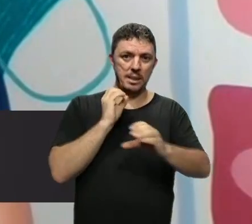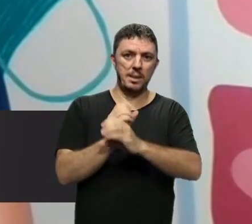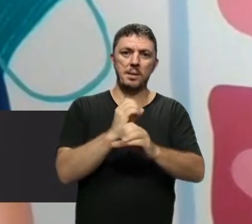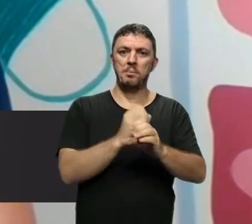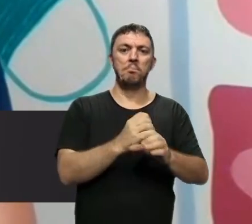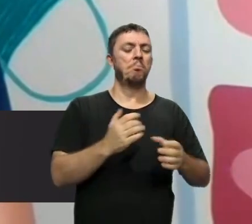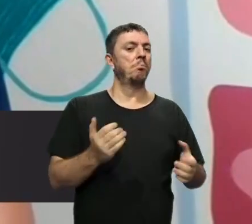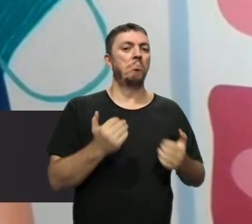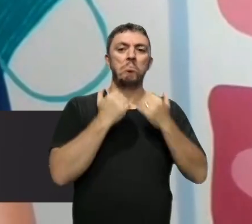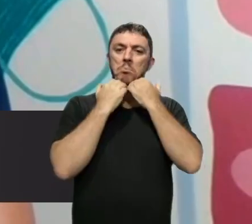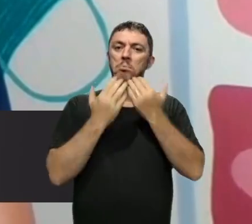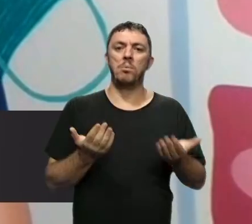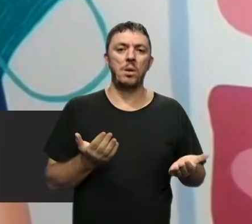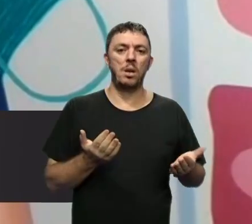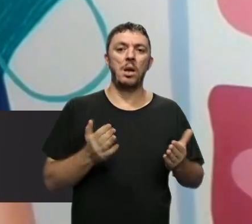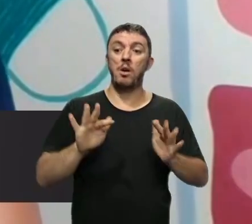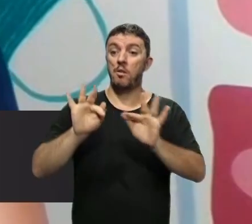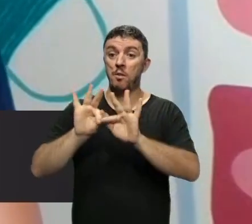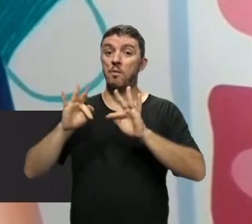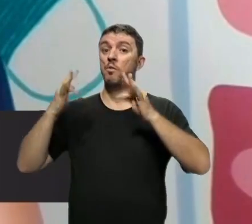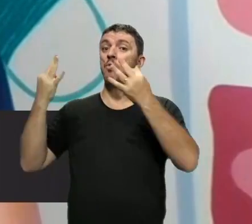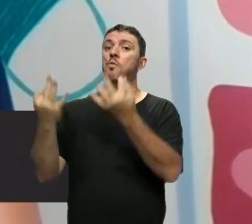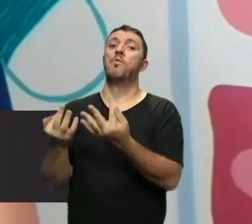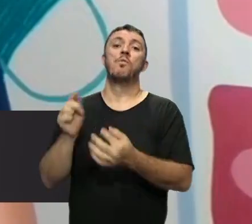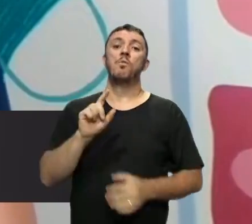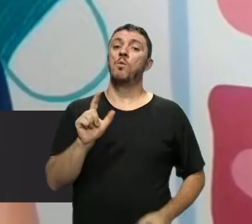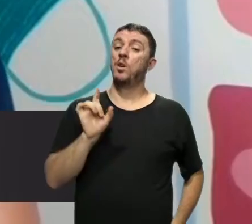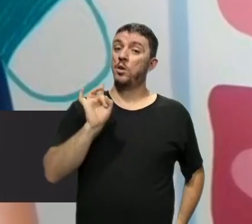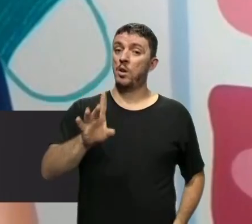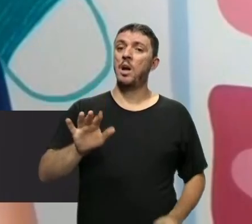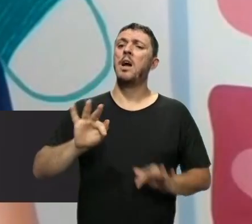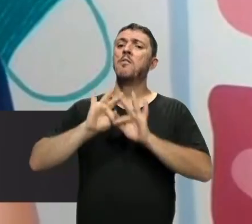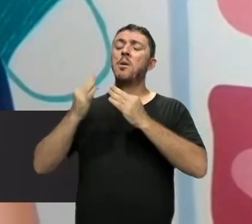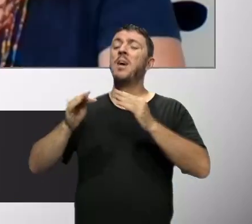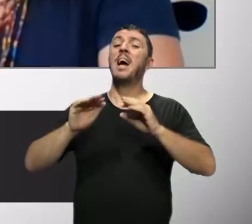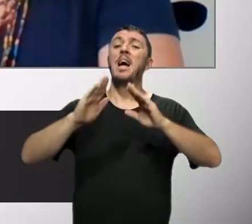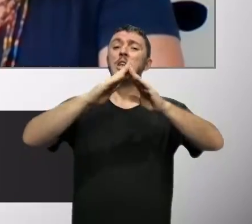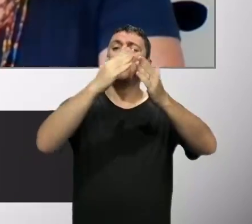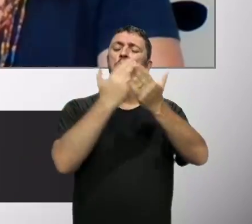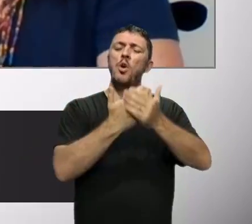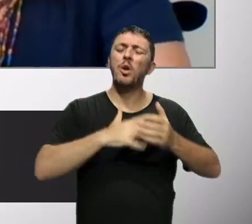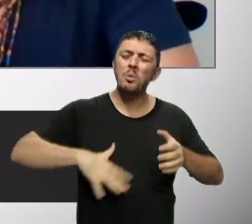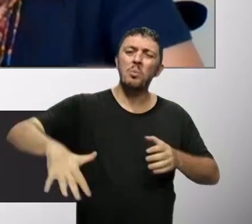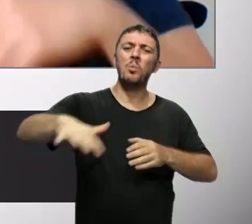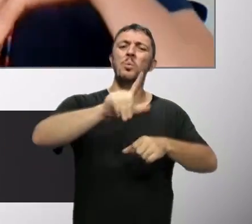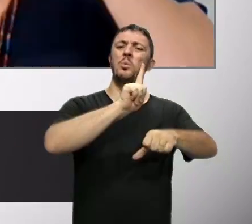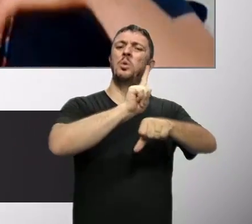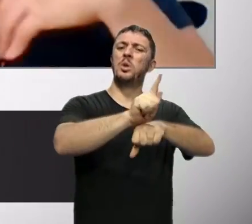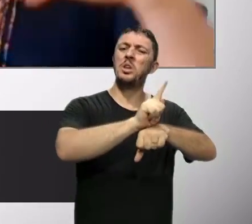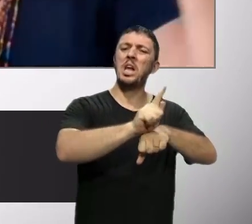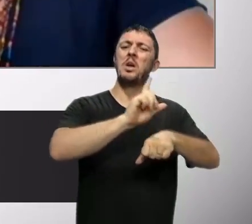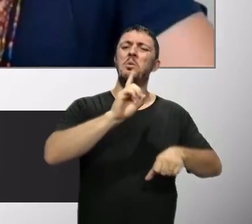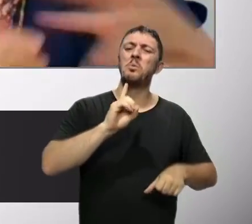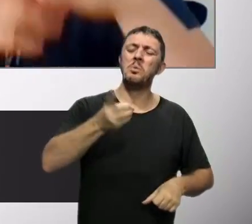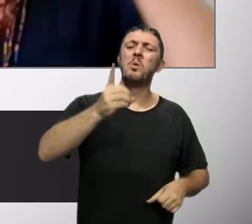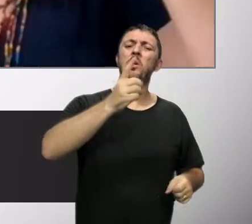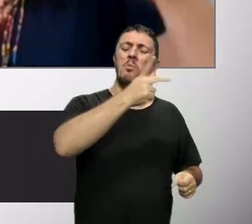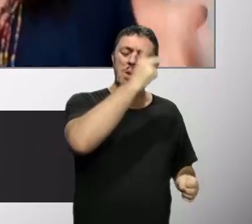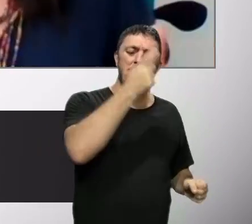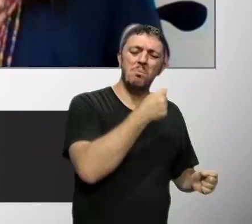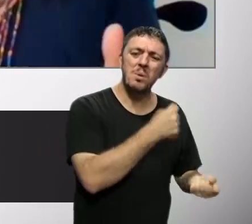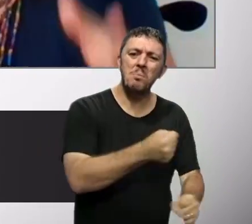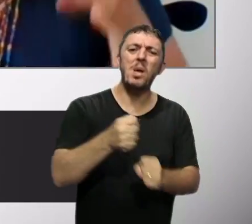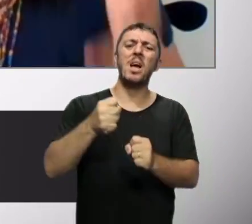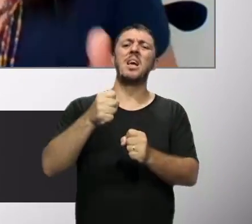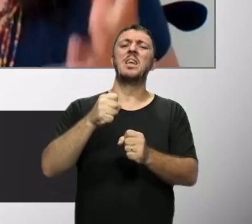só família, eu reitero mais uma vez, é toda a comunidade escolar, é a gestão, são todas as pessoas que trabalham na limpeza, na portaria,